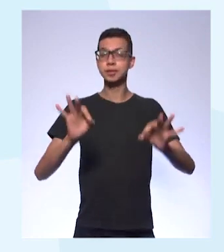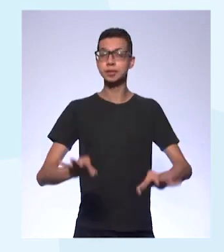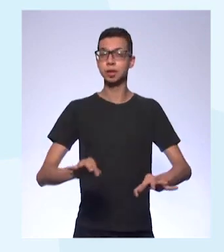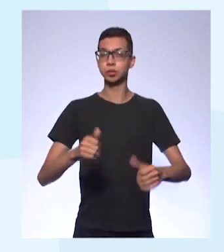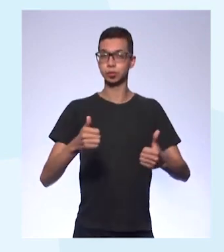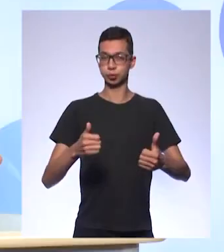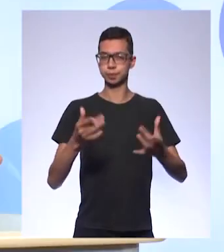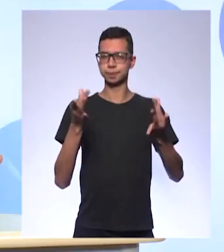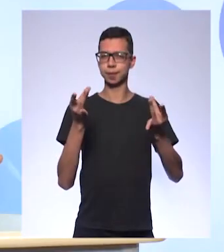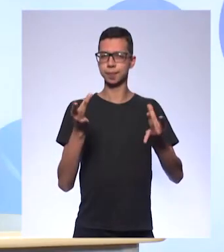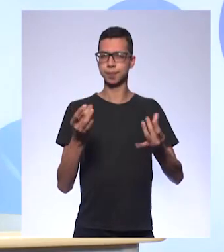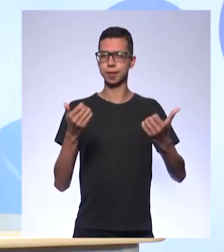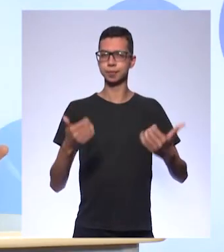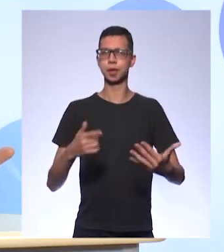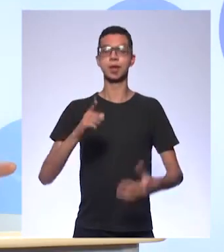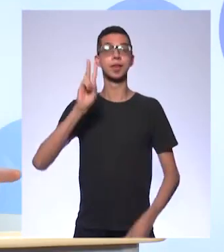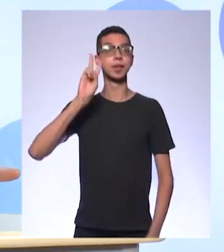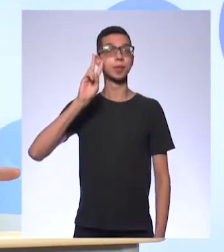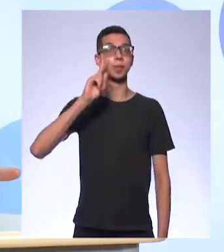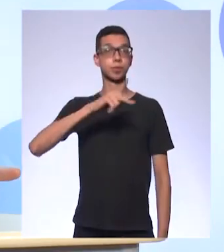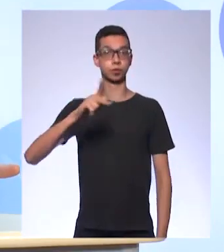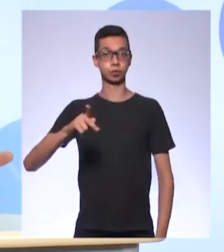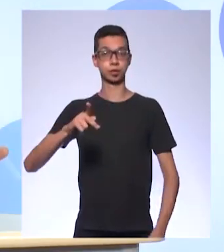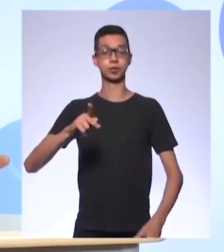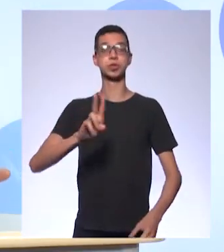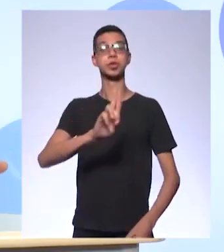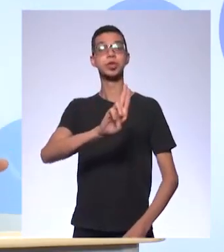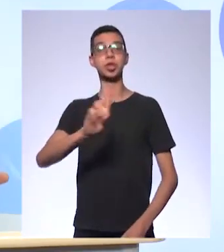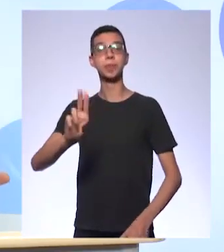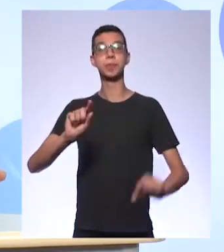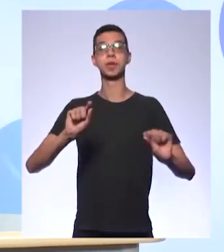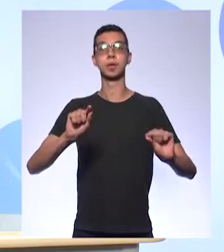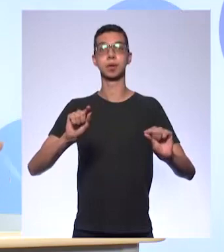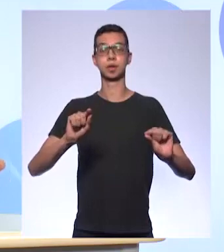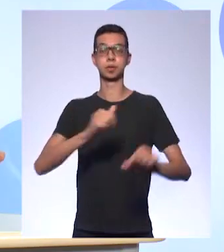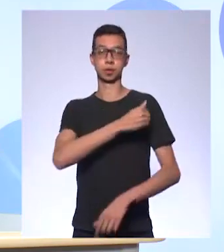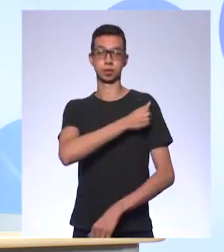lembrando aos professores de sempre apontar o nome do estudante e a